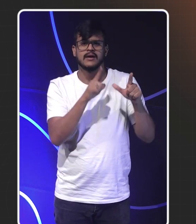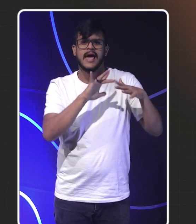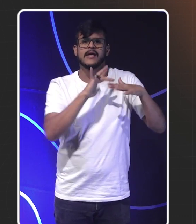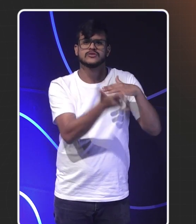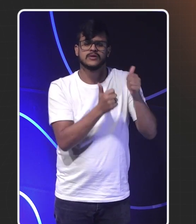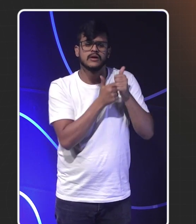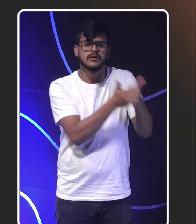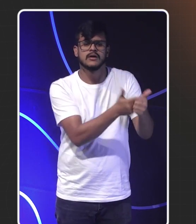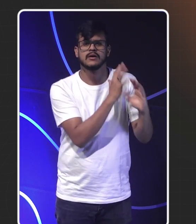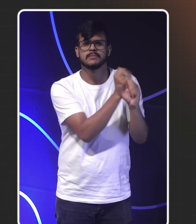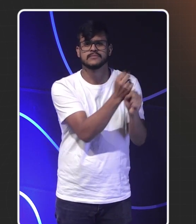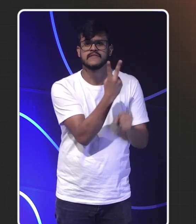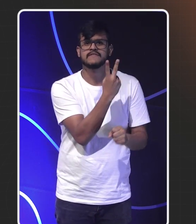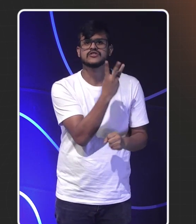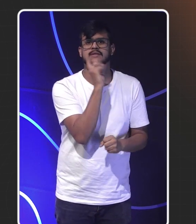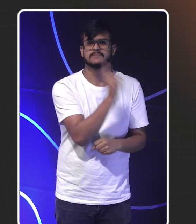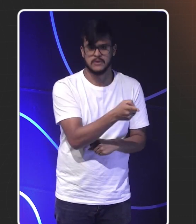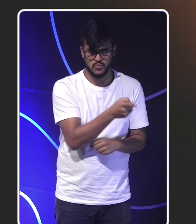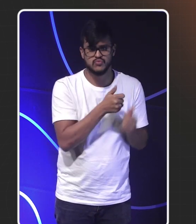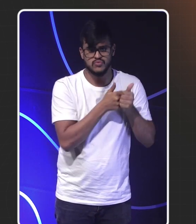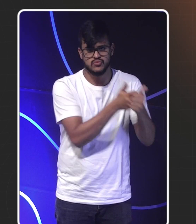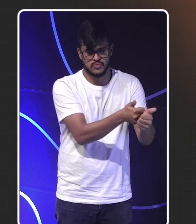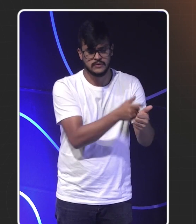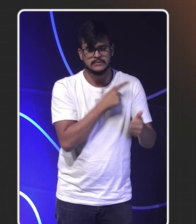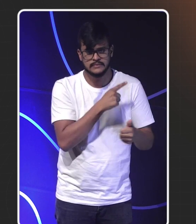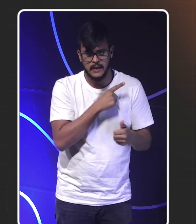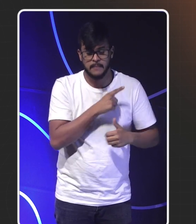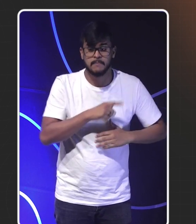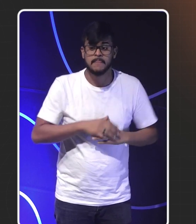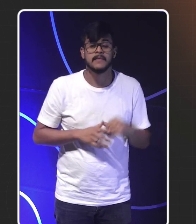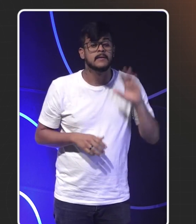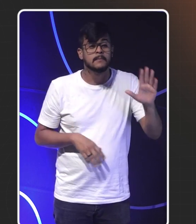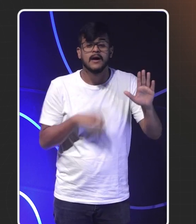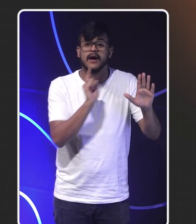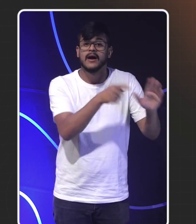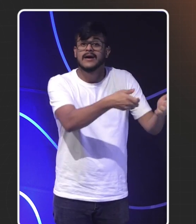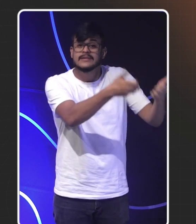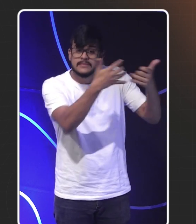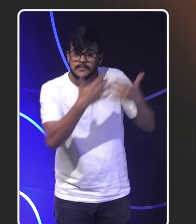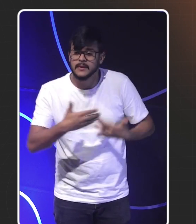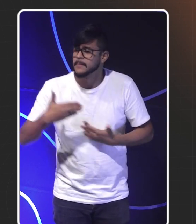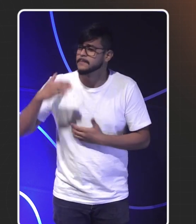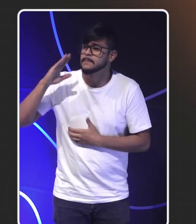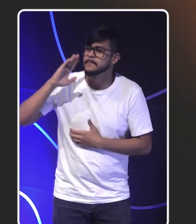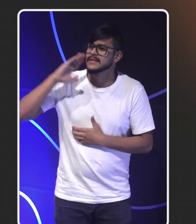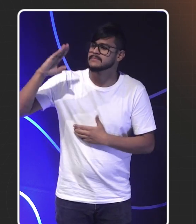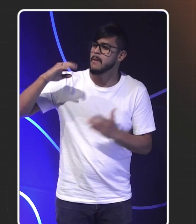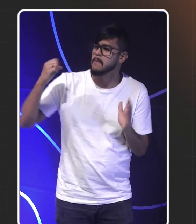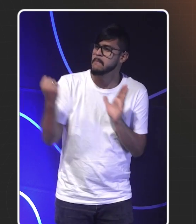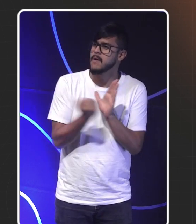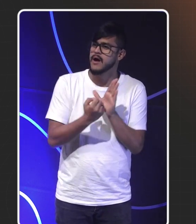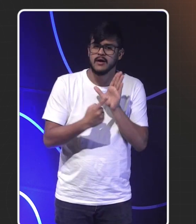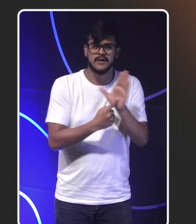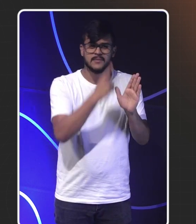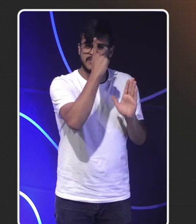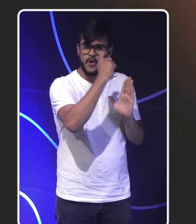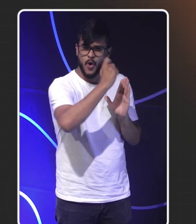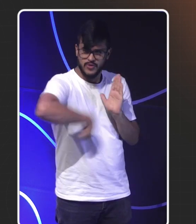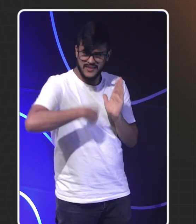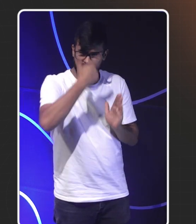redes sociais, mas muito potente. E ela estava falando que o que ela leva de mais especial para as marcas, para os clientes que contratam